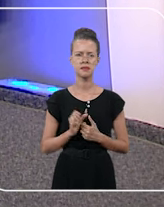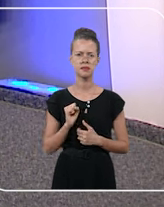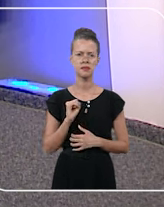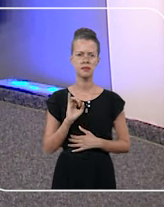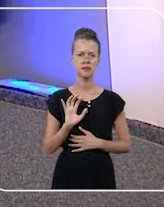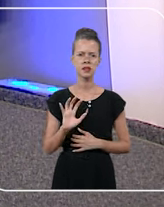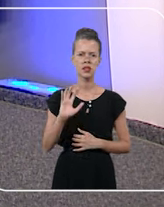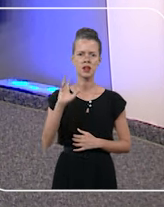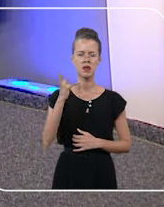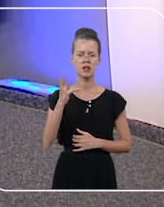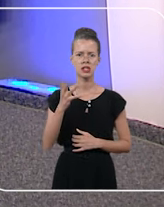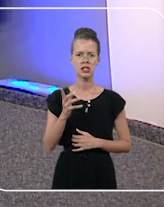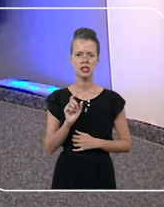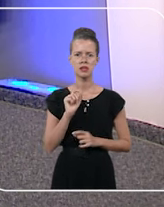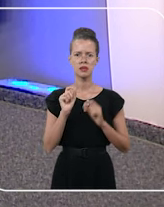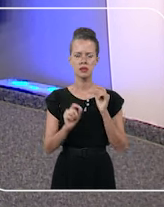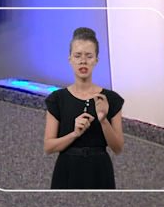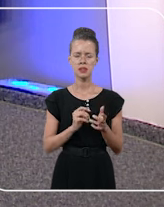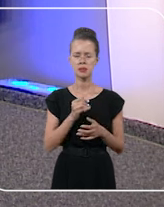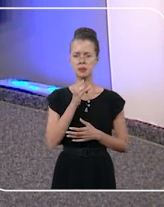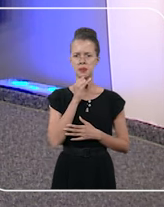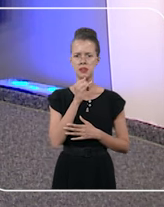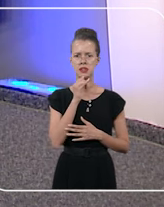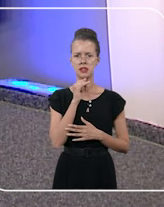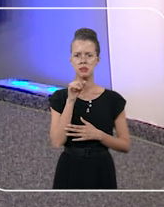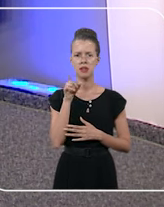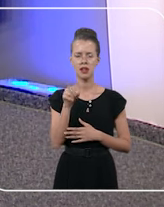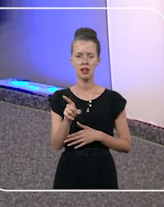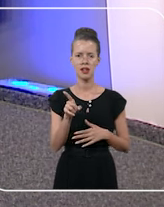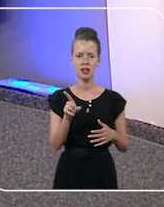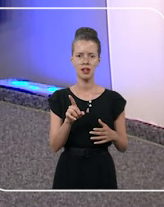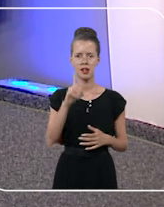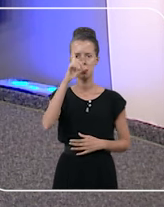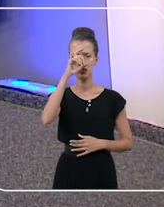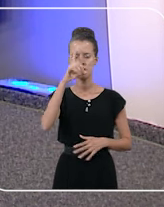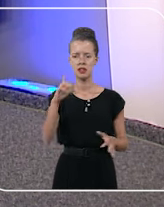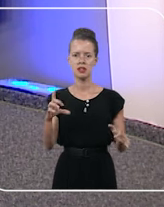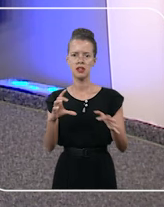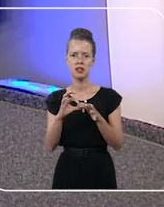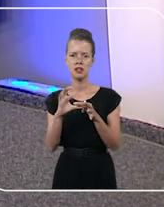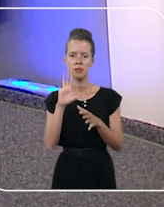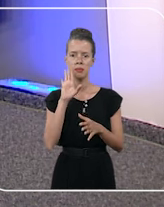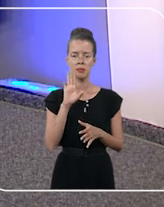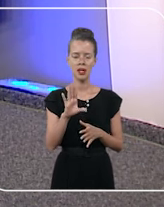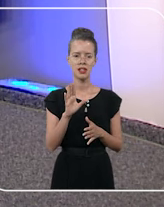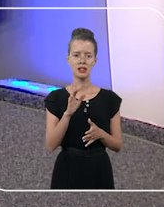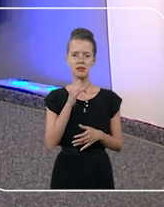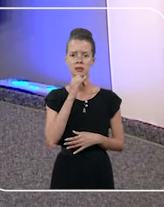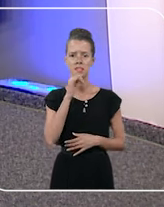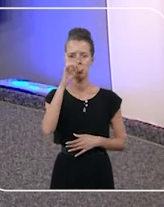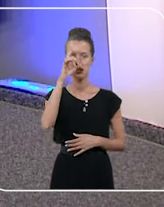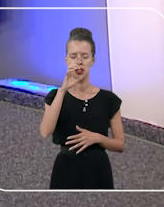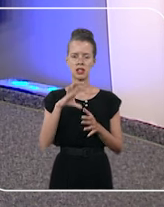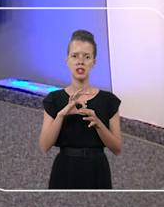de seguradora de saúde, com equipe médica sem vínculo com a unidade hospitalar, quem deve ser responsabilizado?